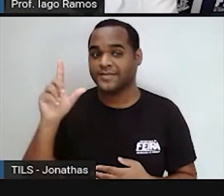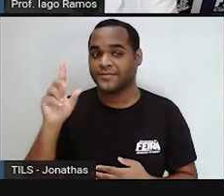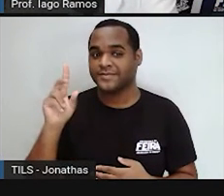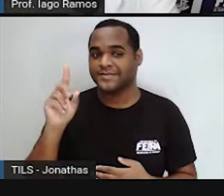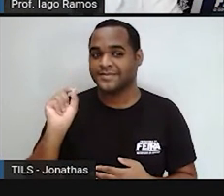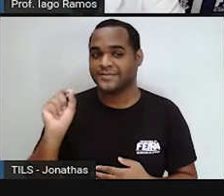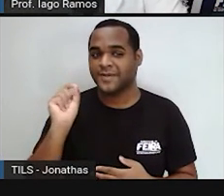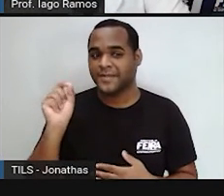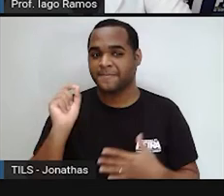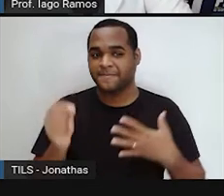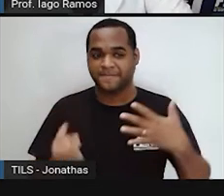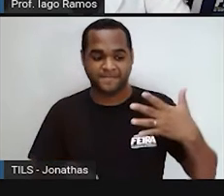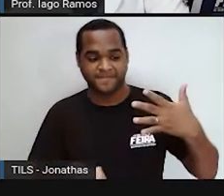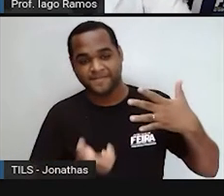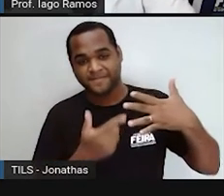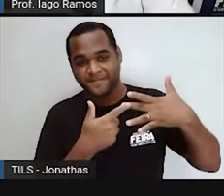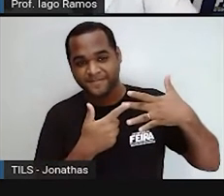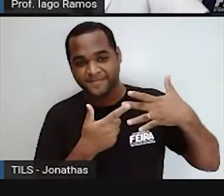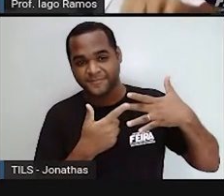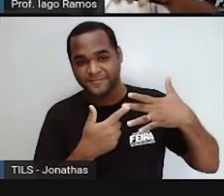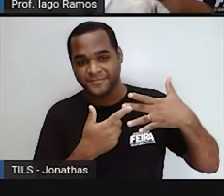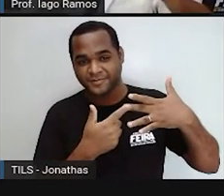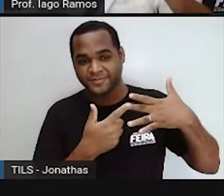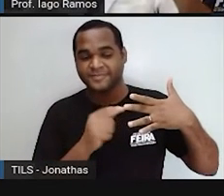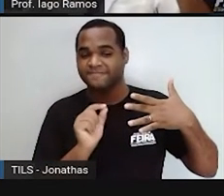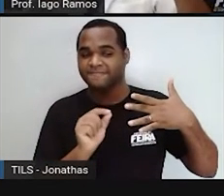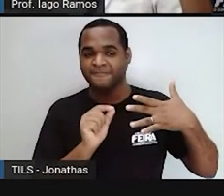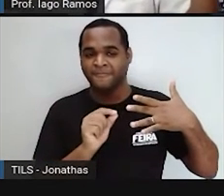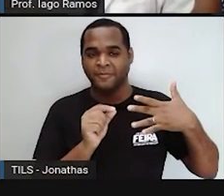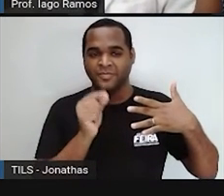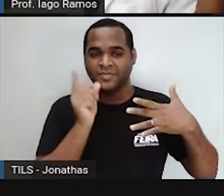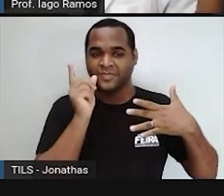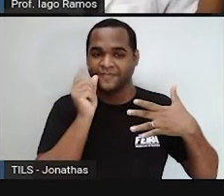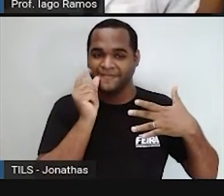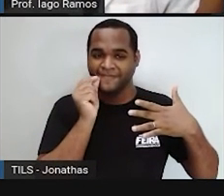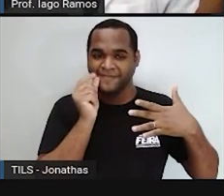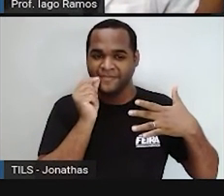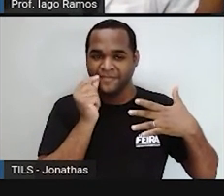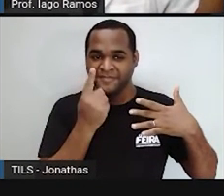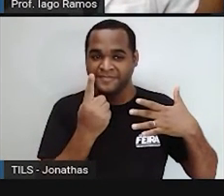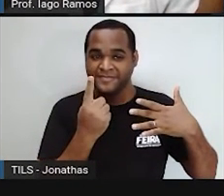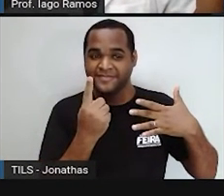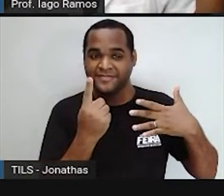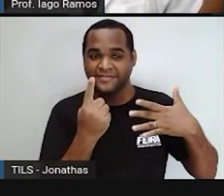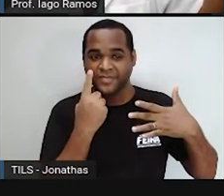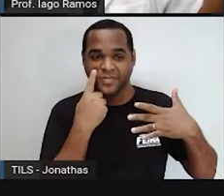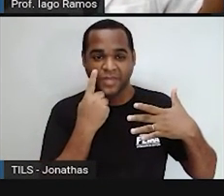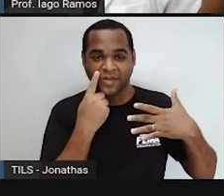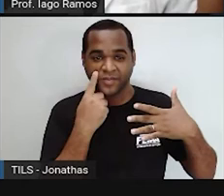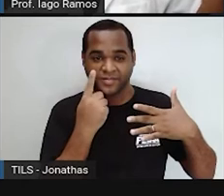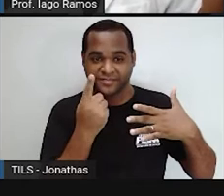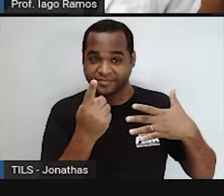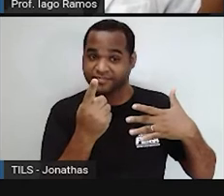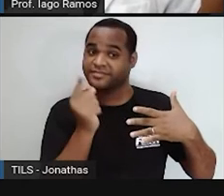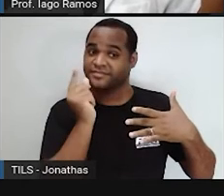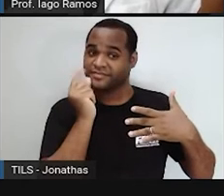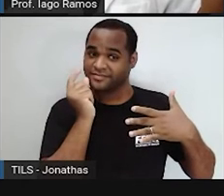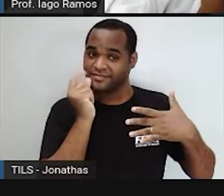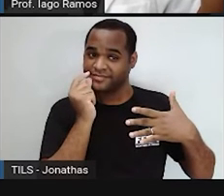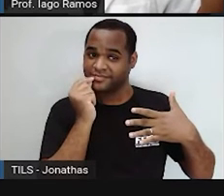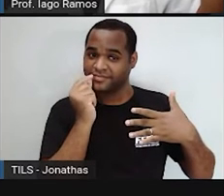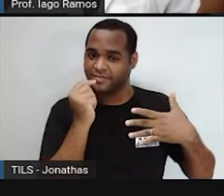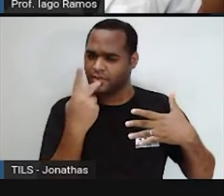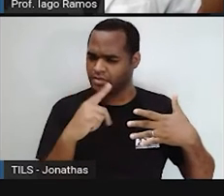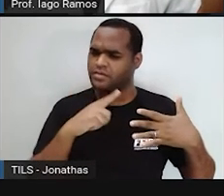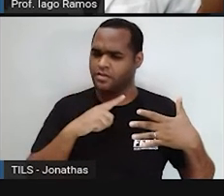disso a gente vai precisar ali de um lapisinho né olha só isso aqui isso aqui